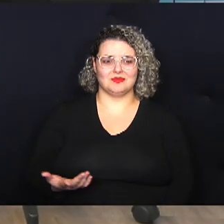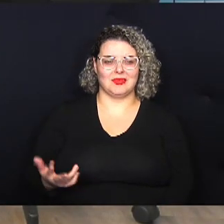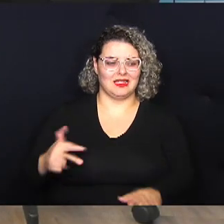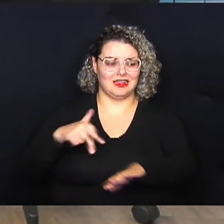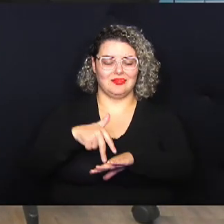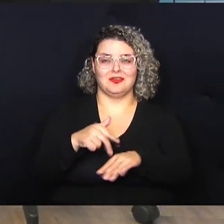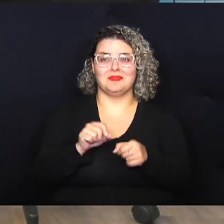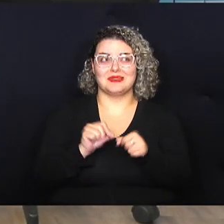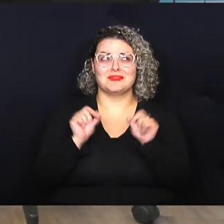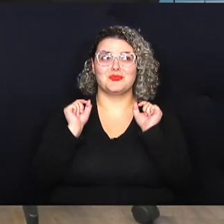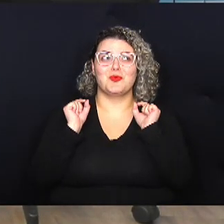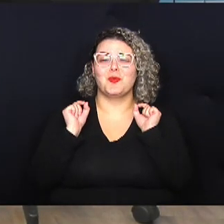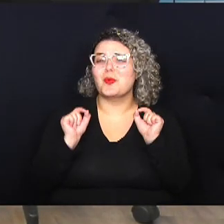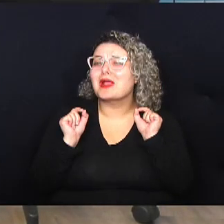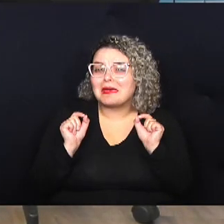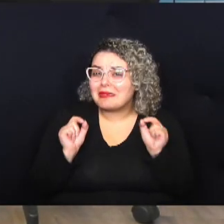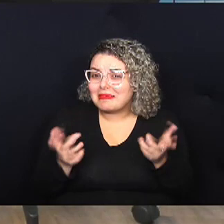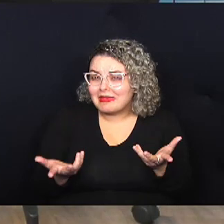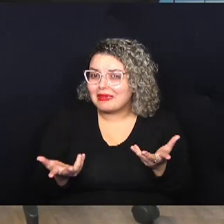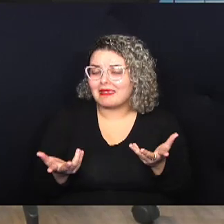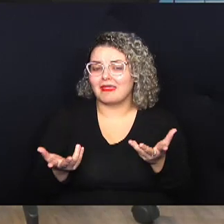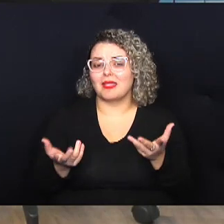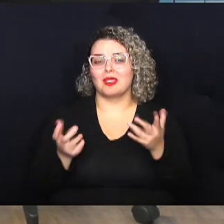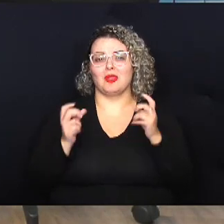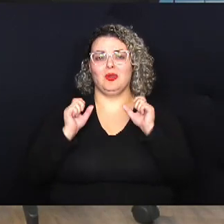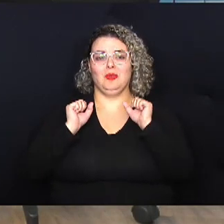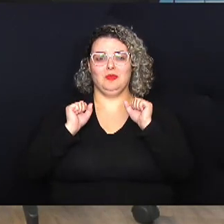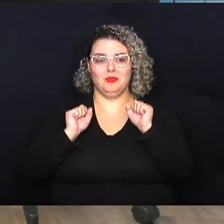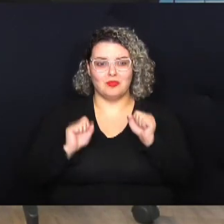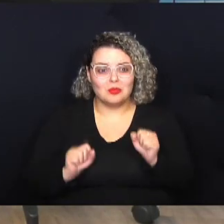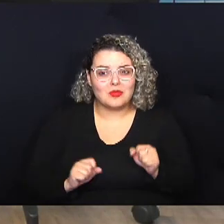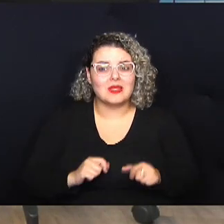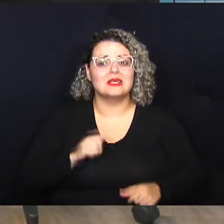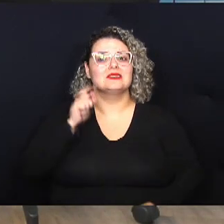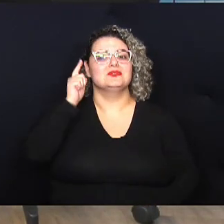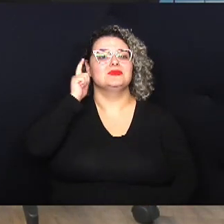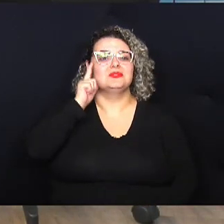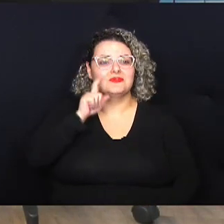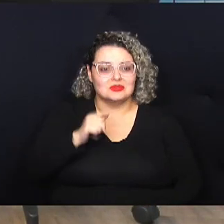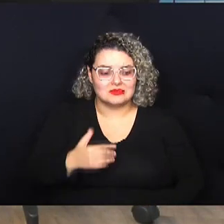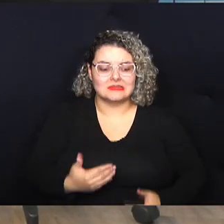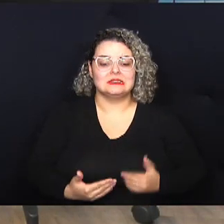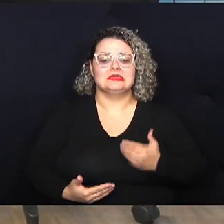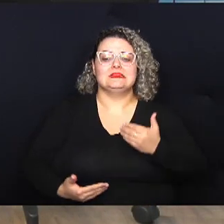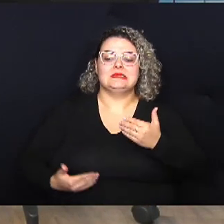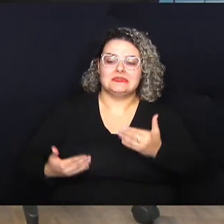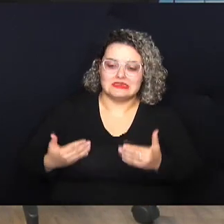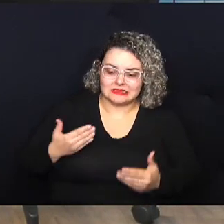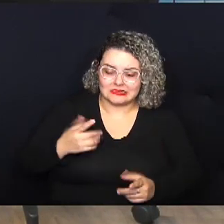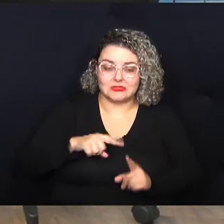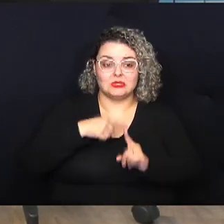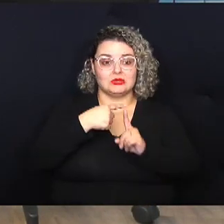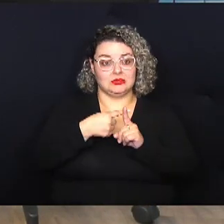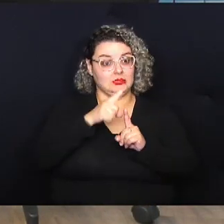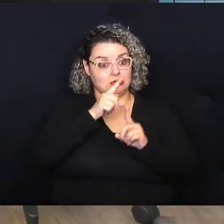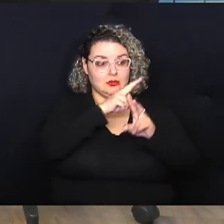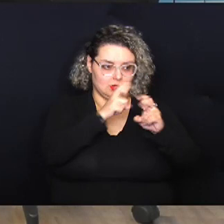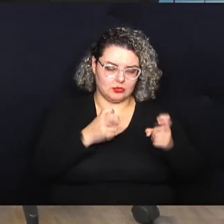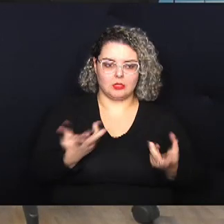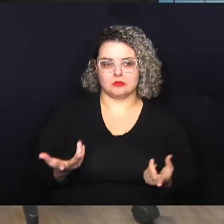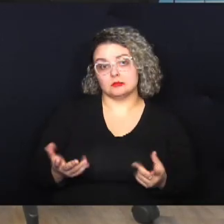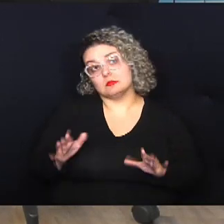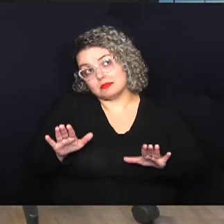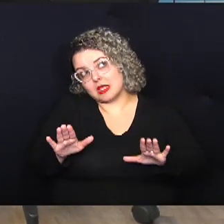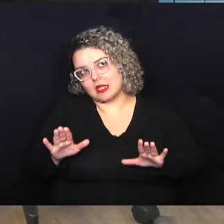quê? Né? Faço o quê para mim poder conseguir manter ali aquela positividade não tóxica, mas também